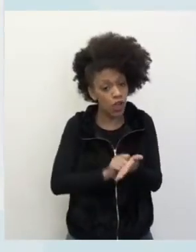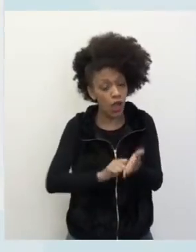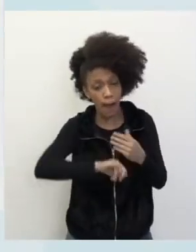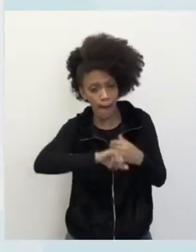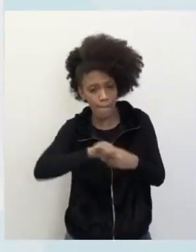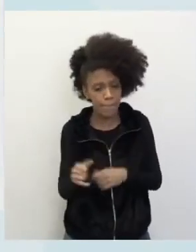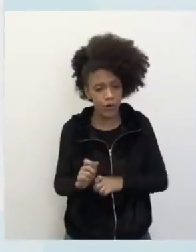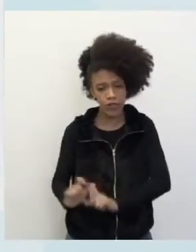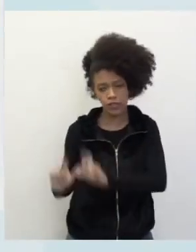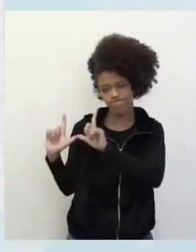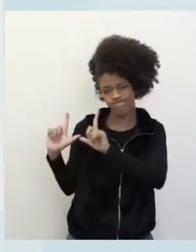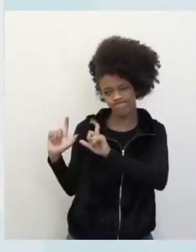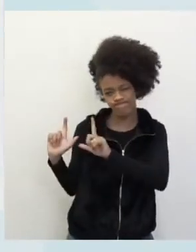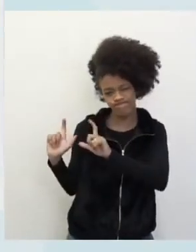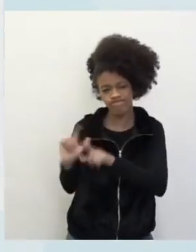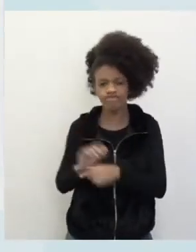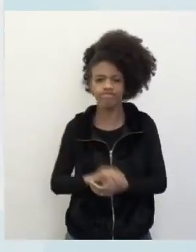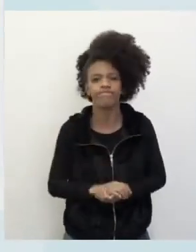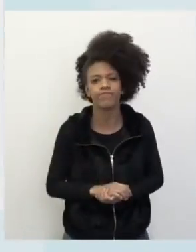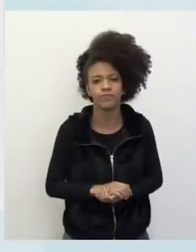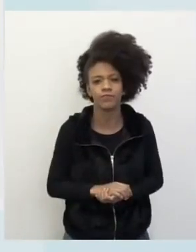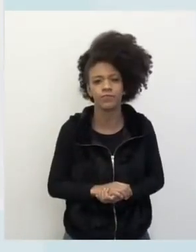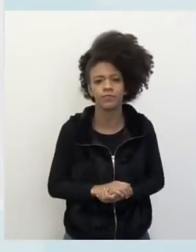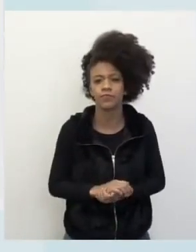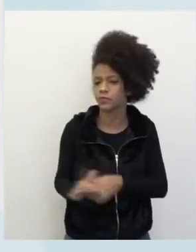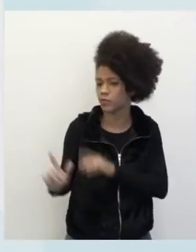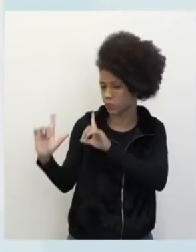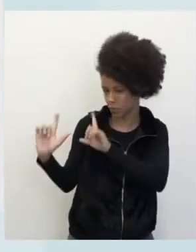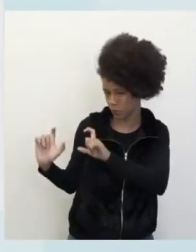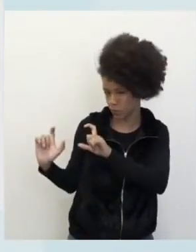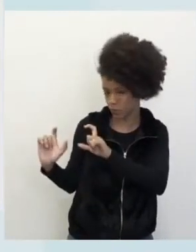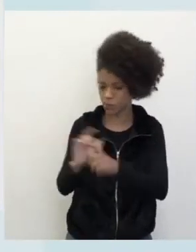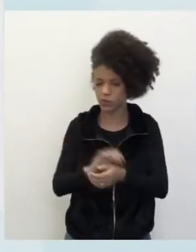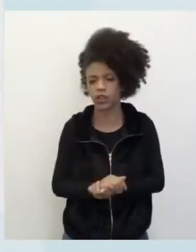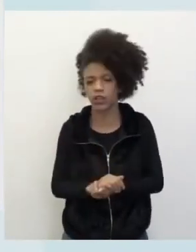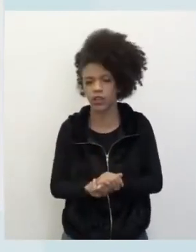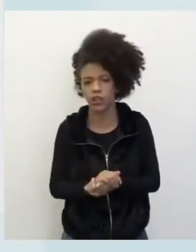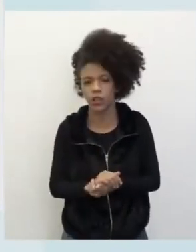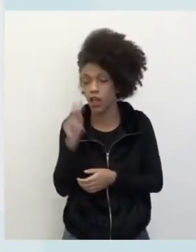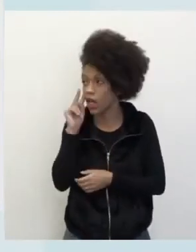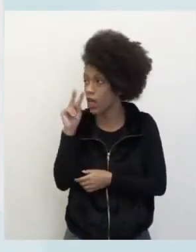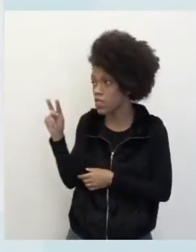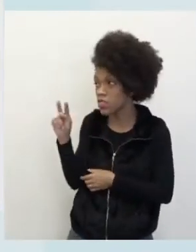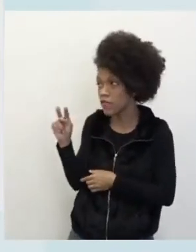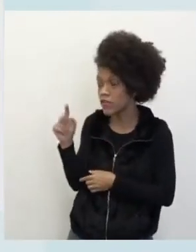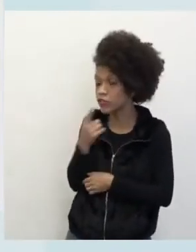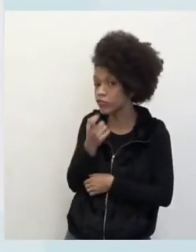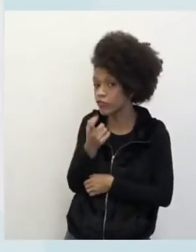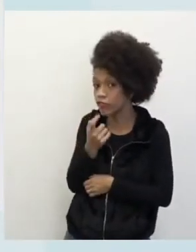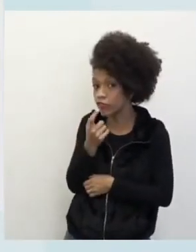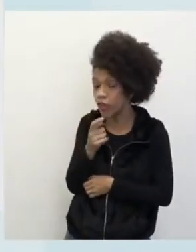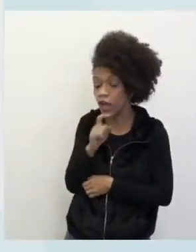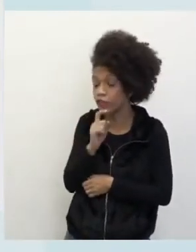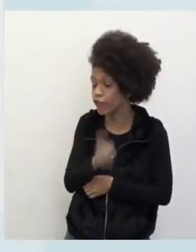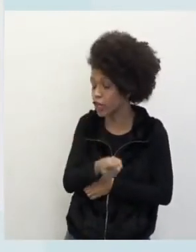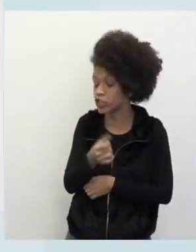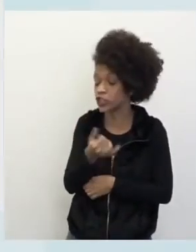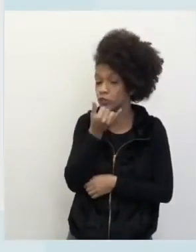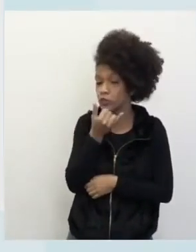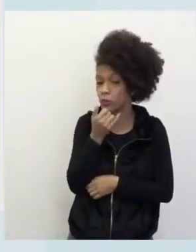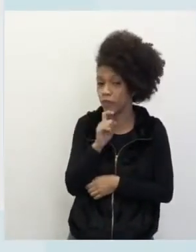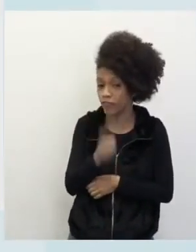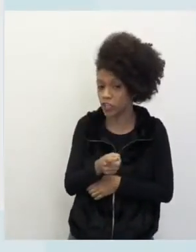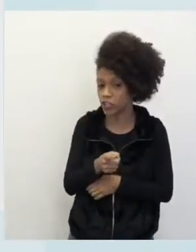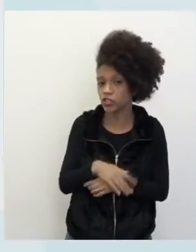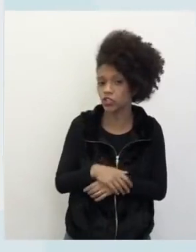tela, dá um print. Pega um print. Tá vendo ali onde está em verde, bem escuro ao centro?